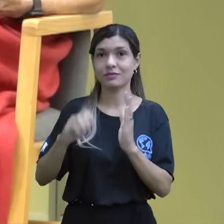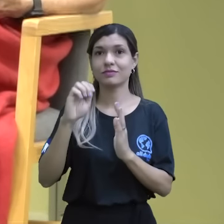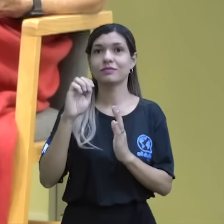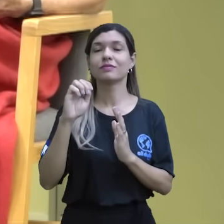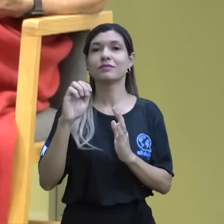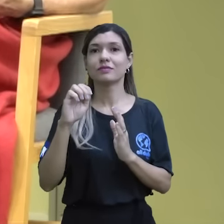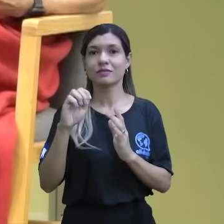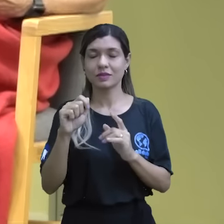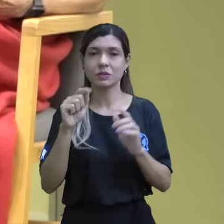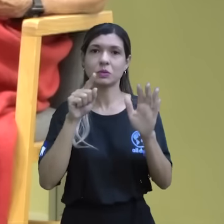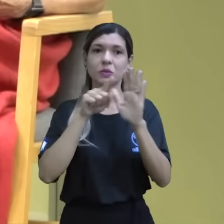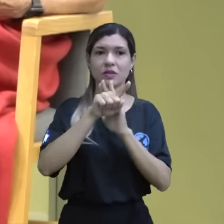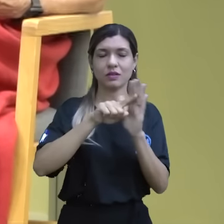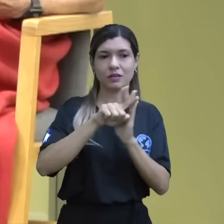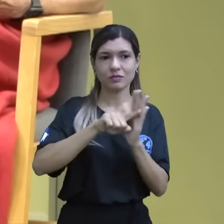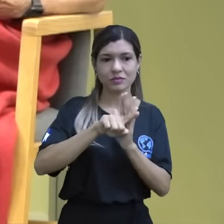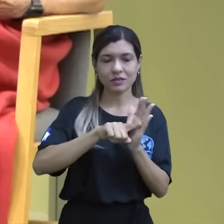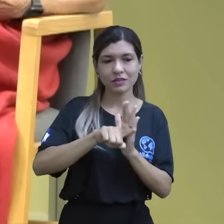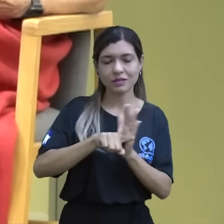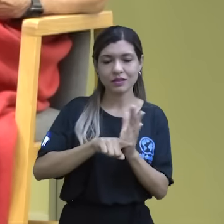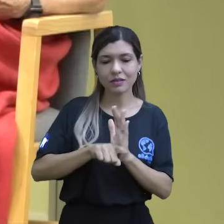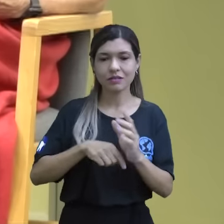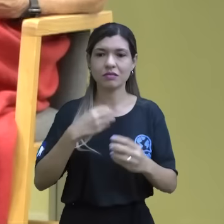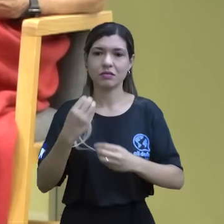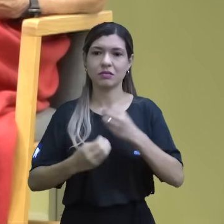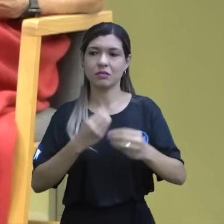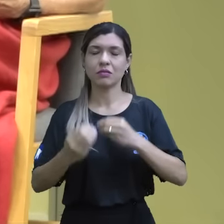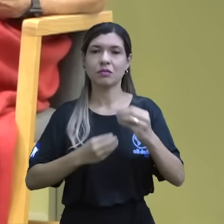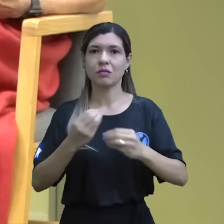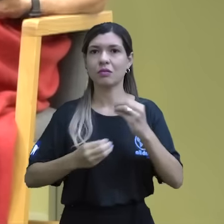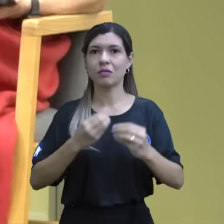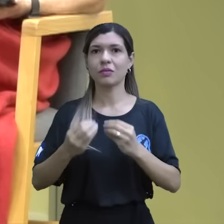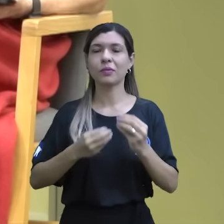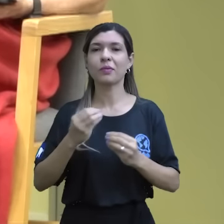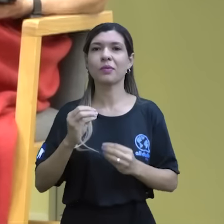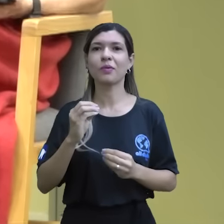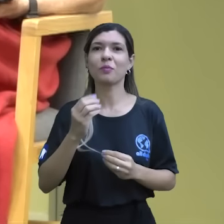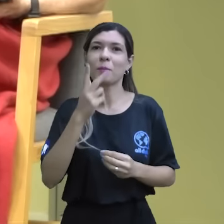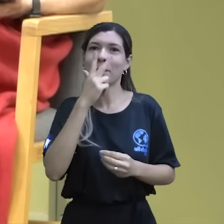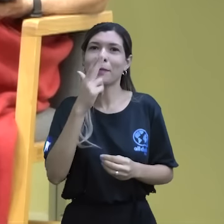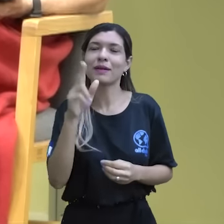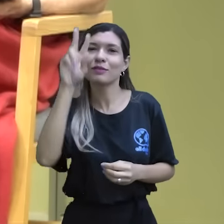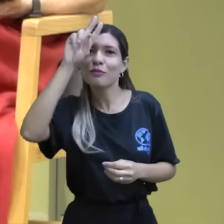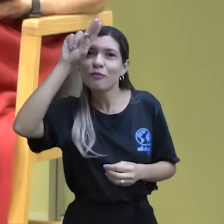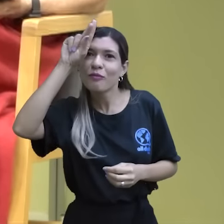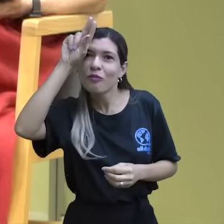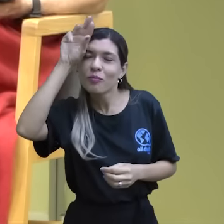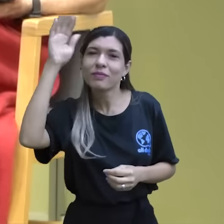morre em 24, ainda é publicado Clara dos Anjos, e aí